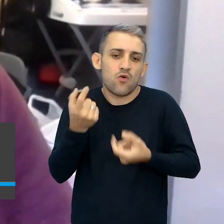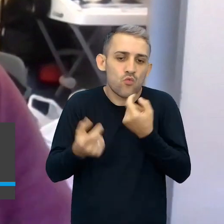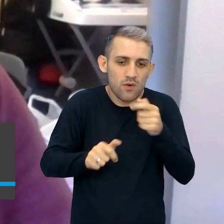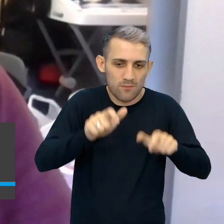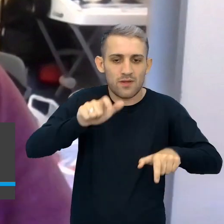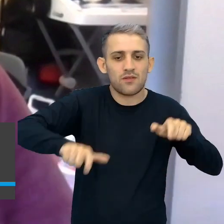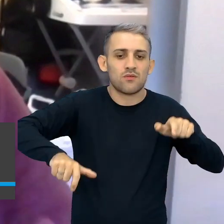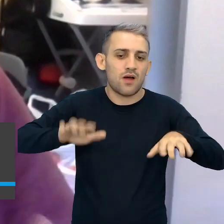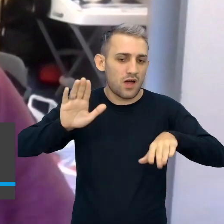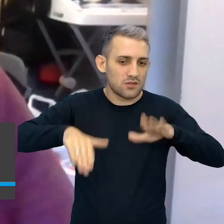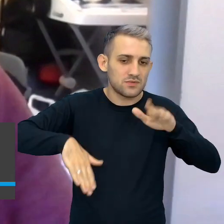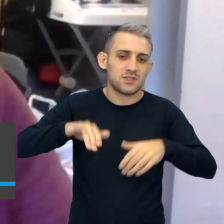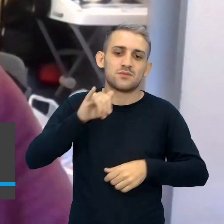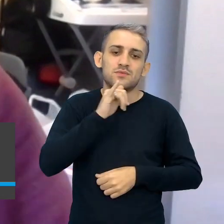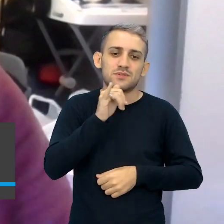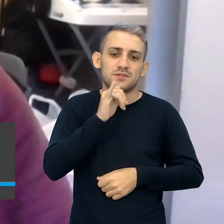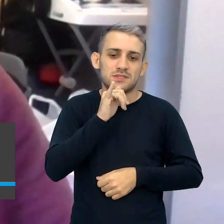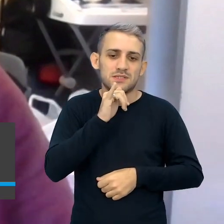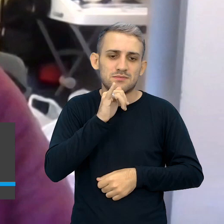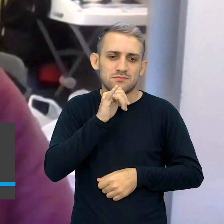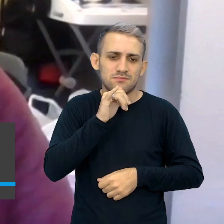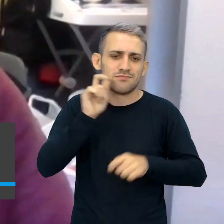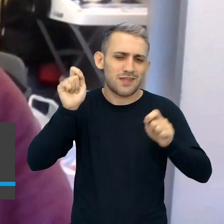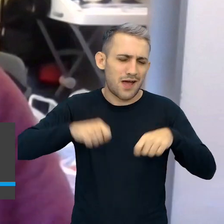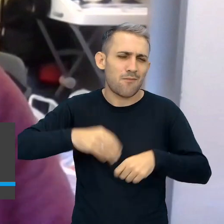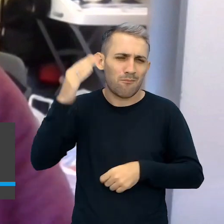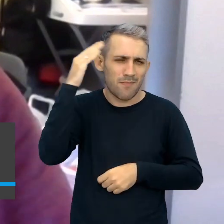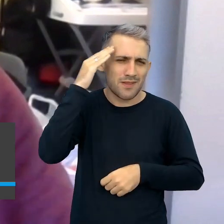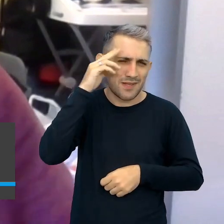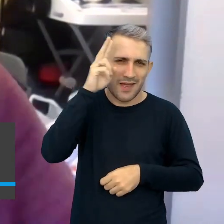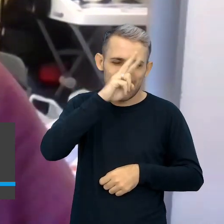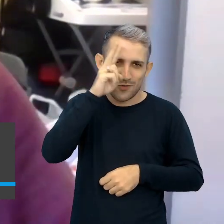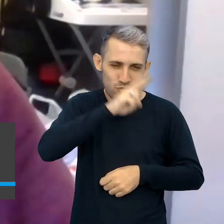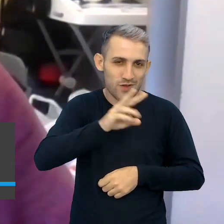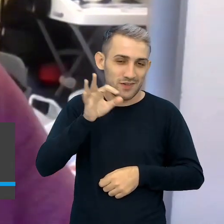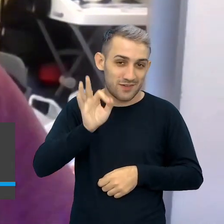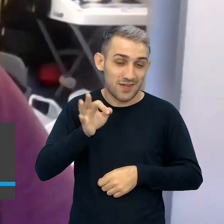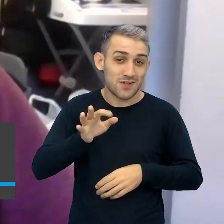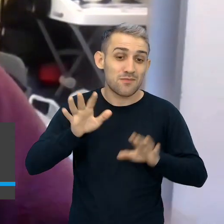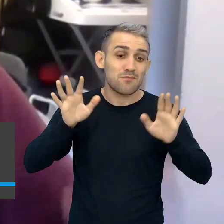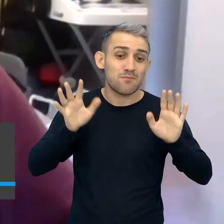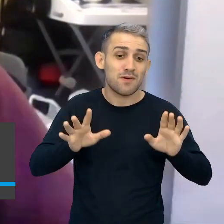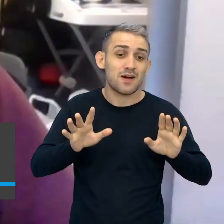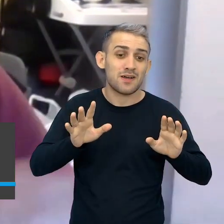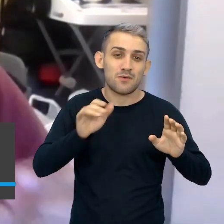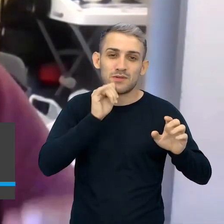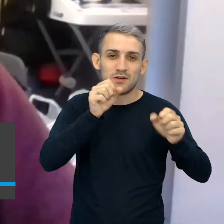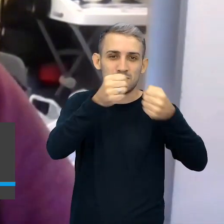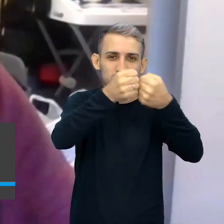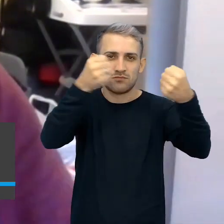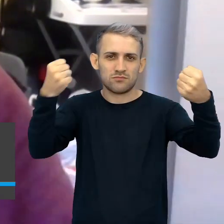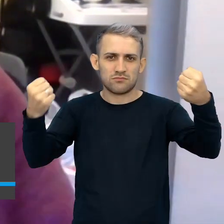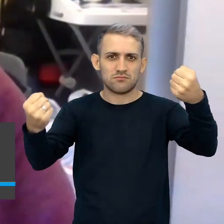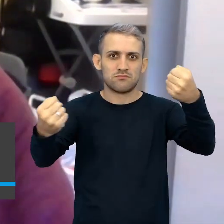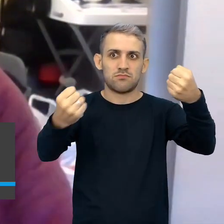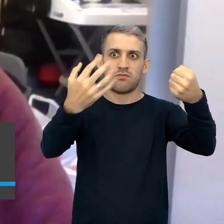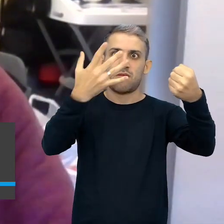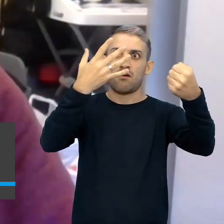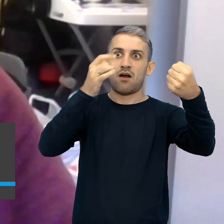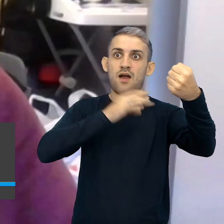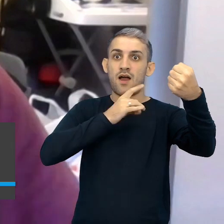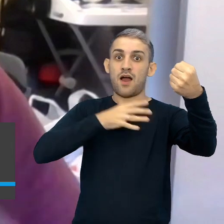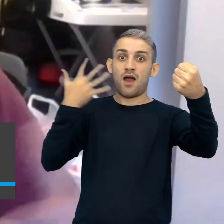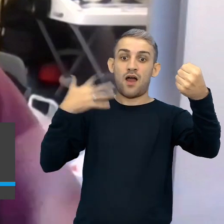talvez consigam entender de que história eu estou falando por essa descrição. Mas no que sai esse bicho-papão que se transforma no medo da